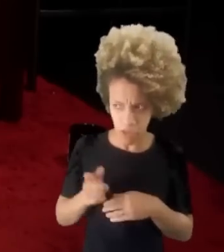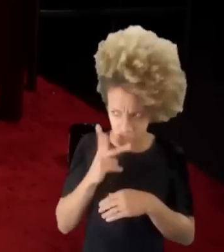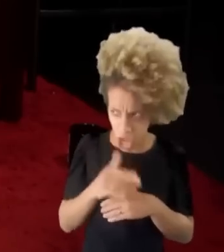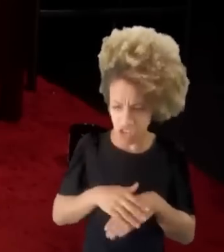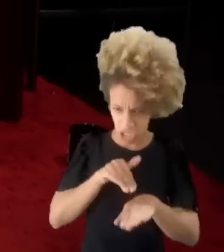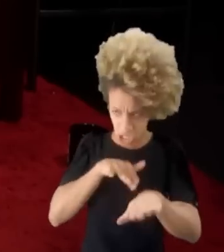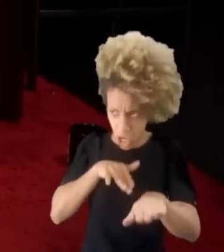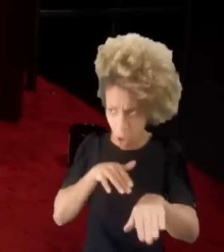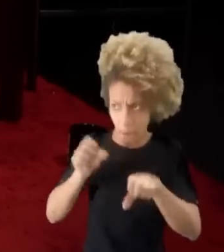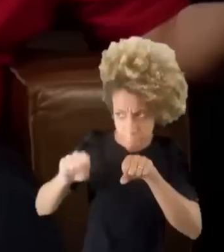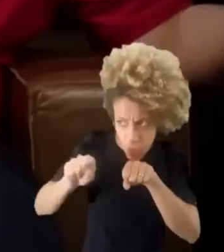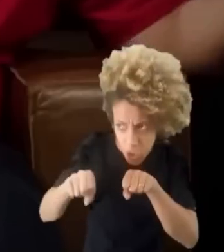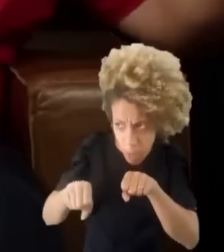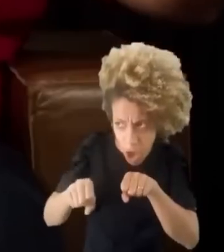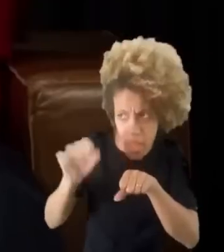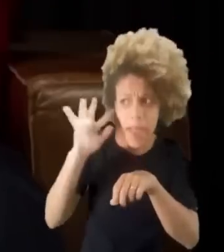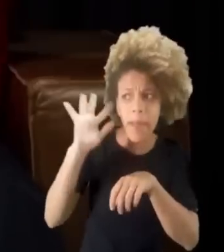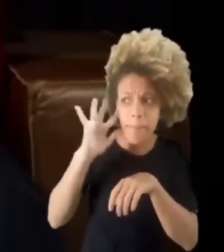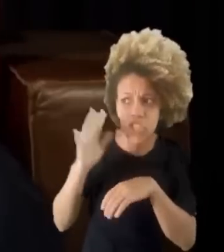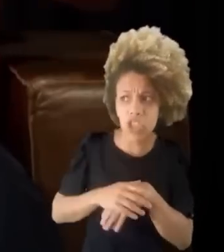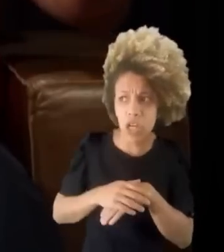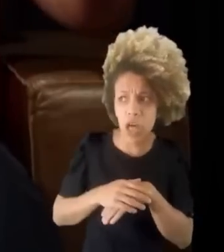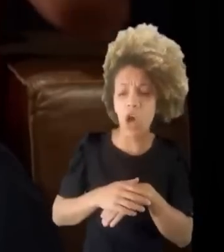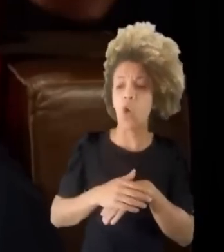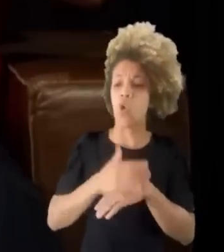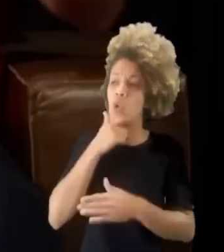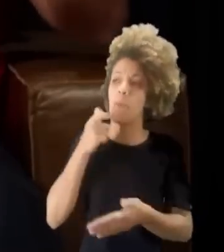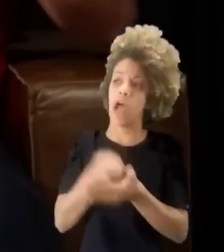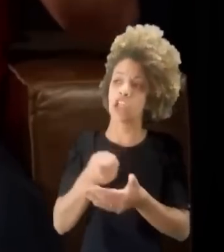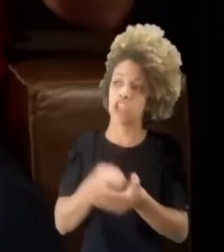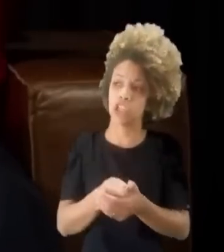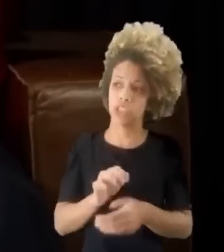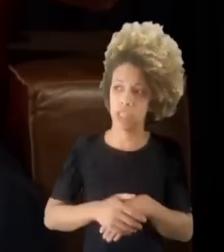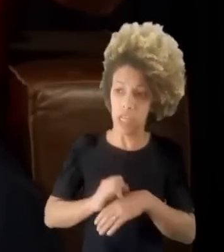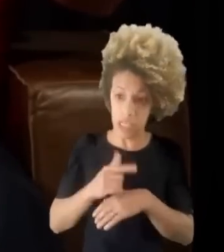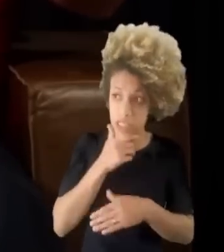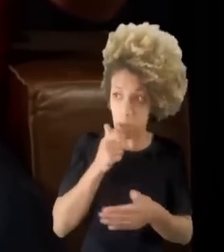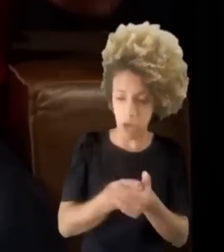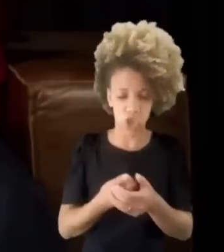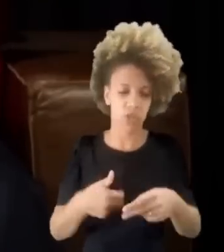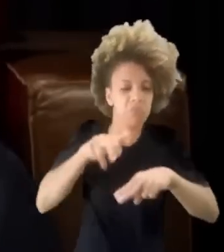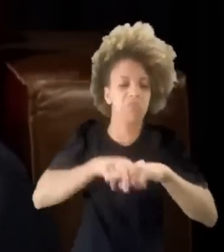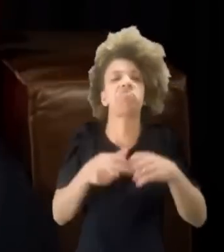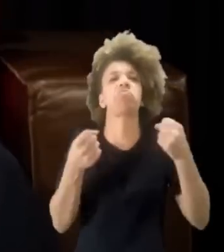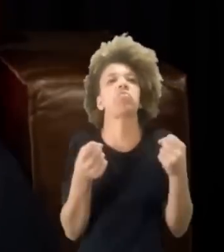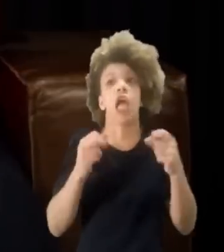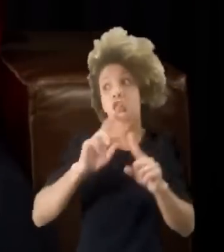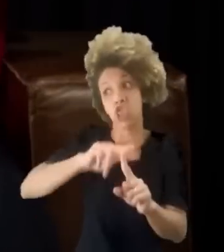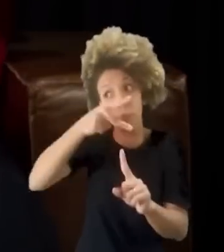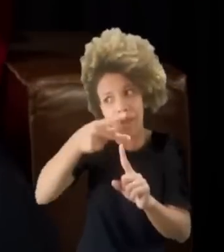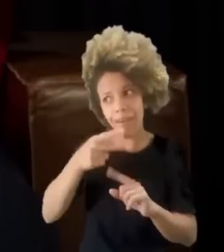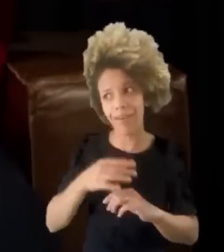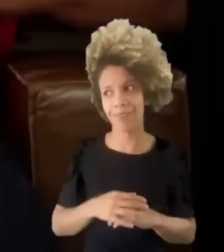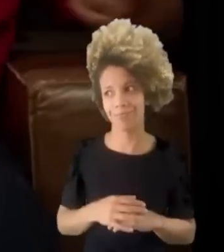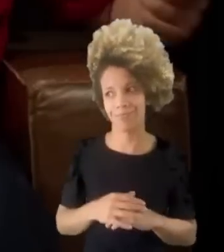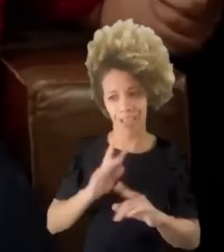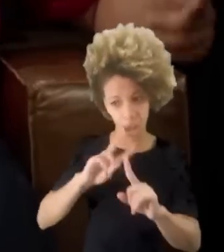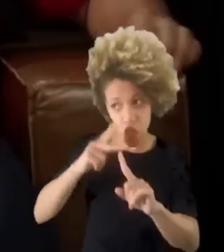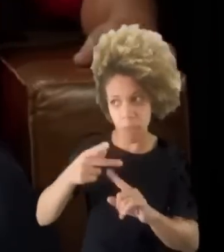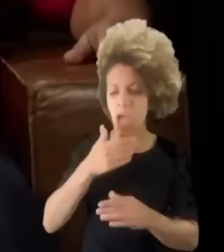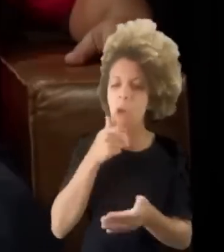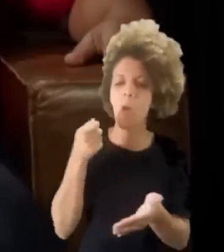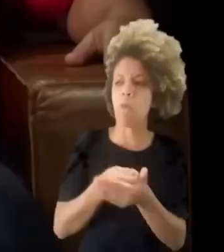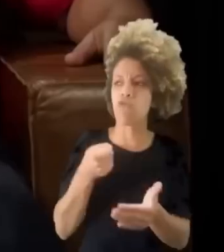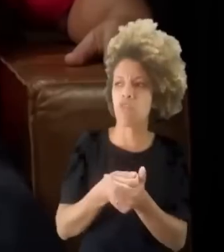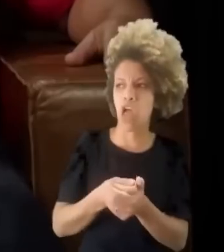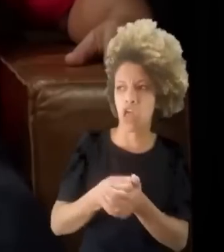se você acha que o trânsito é ruim para o motoboy você imagina quando o cara machista o cara se o cara é machista ele entra no carro ele duplica isso é o cara é